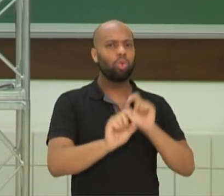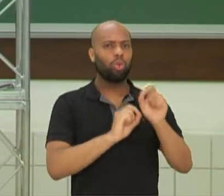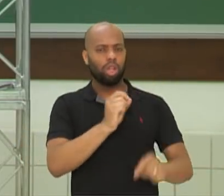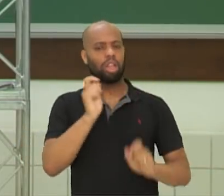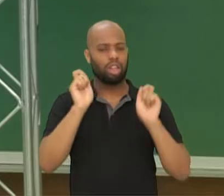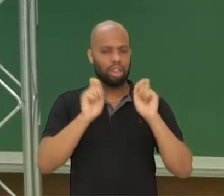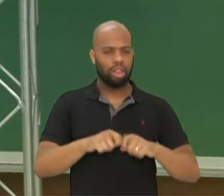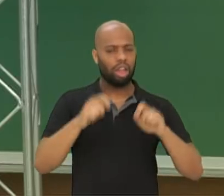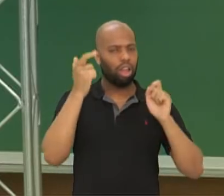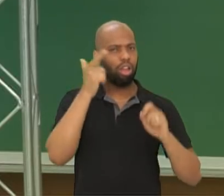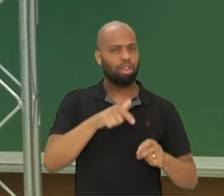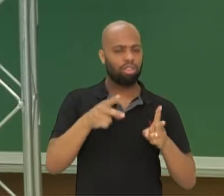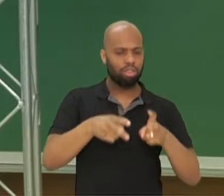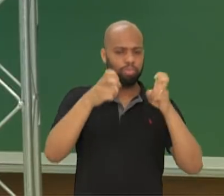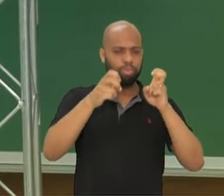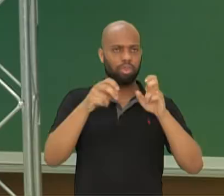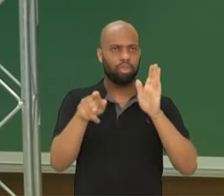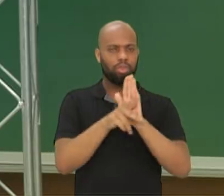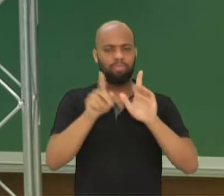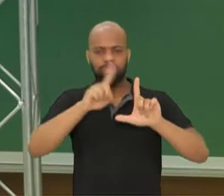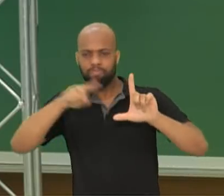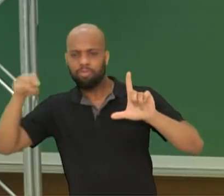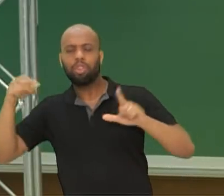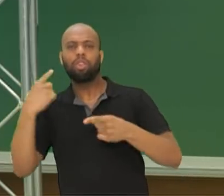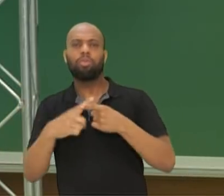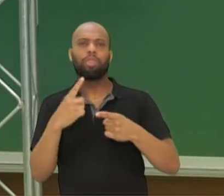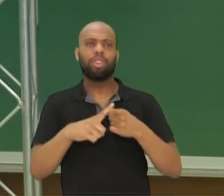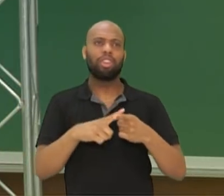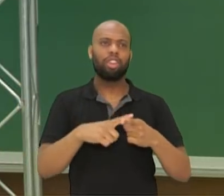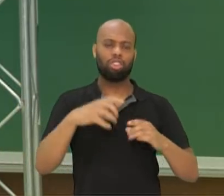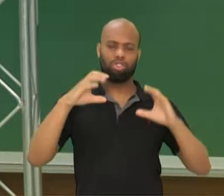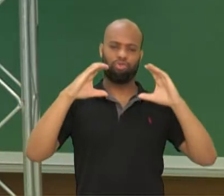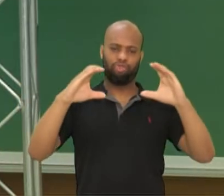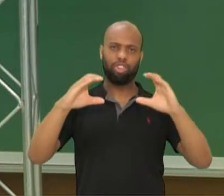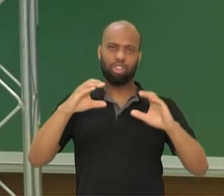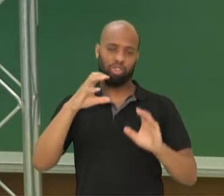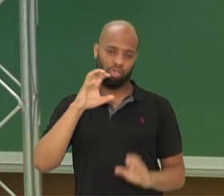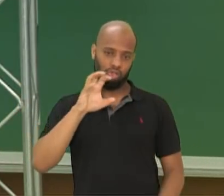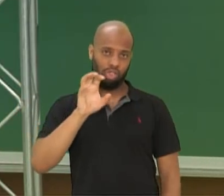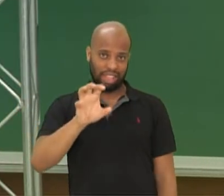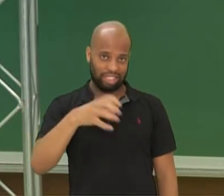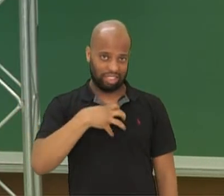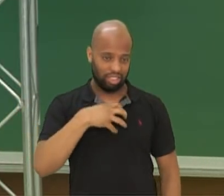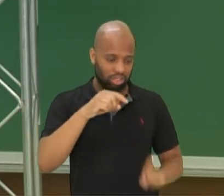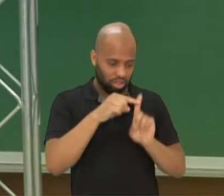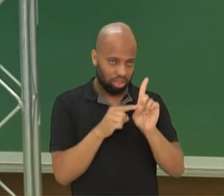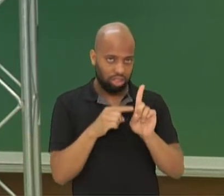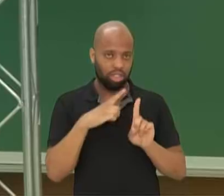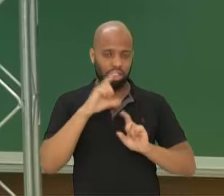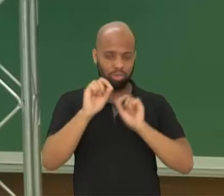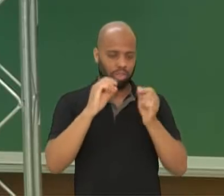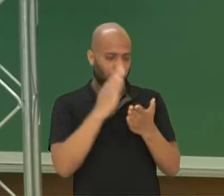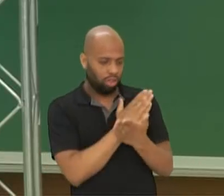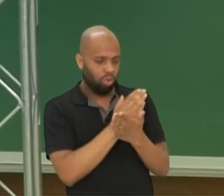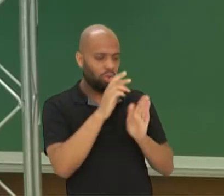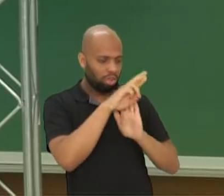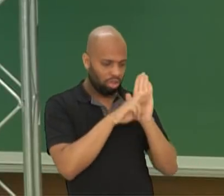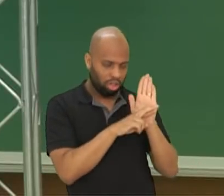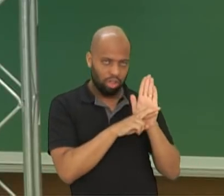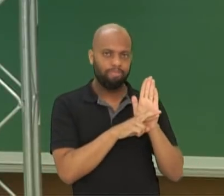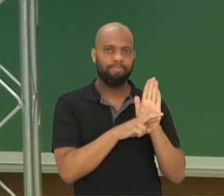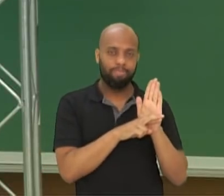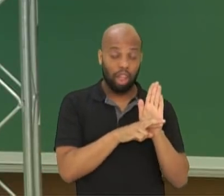interpretação gráfica. É isso mesmo, as funções desse tipo possuem algumas propriedades,